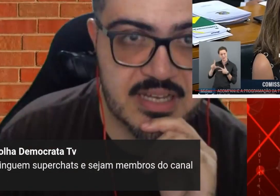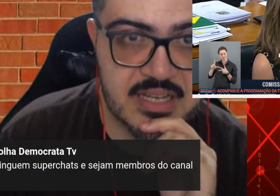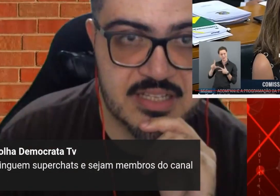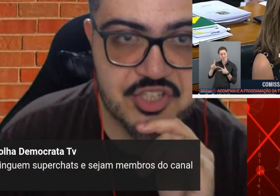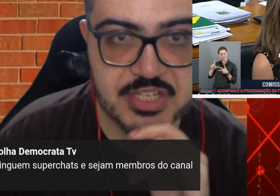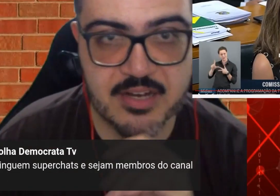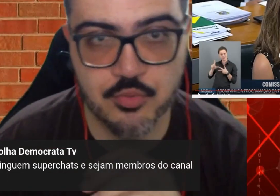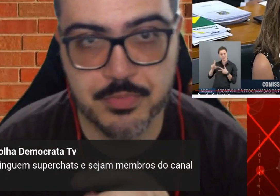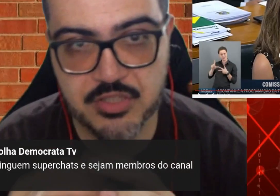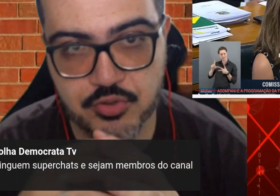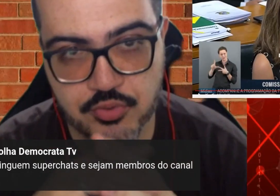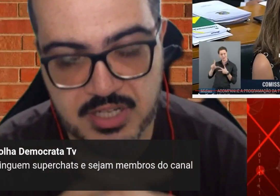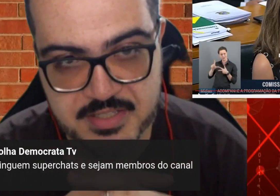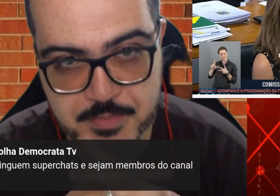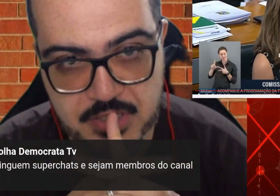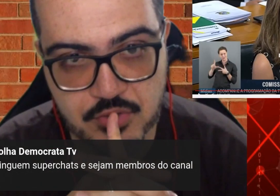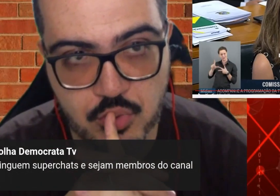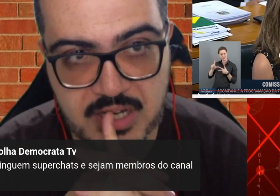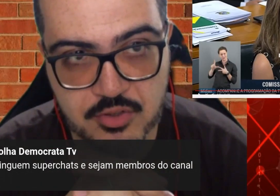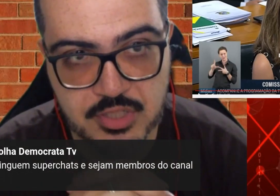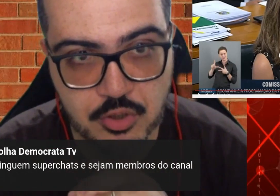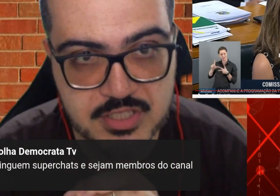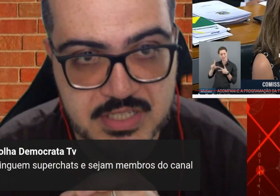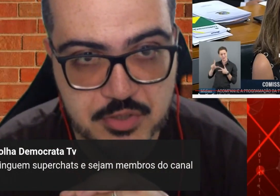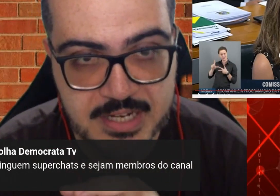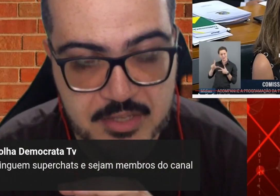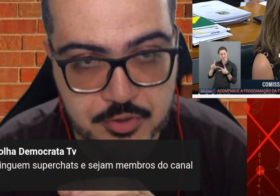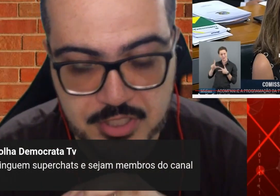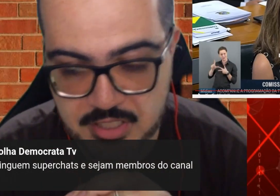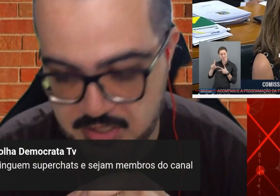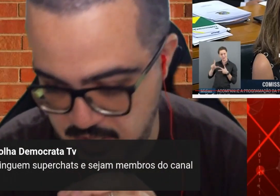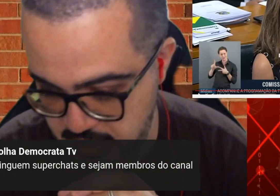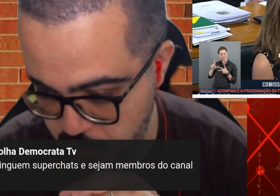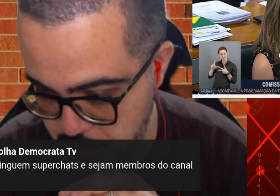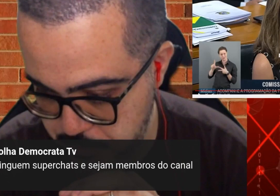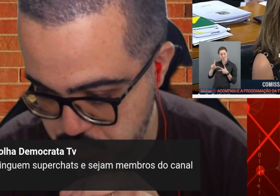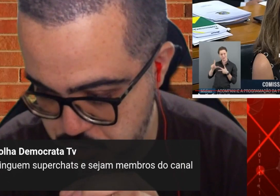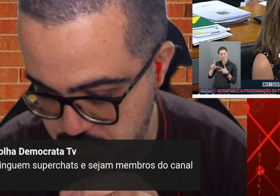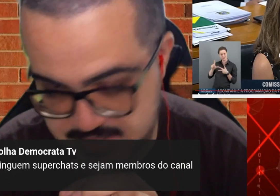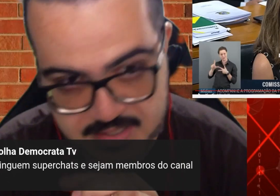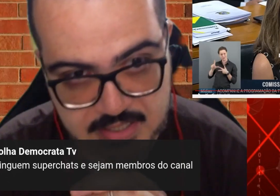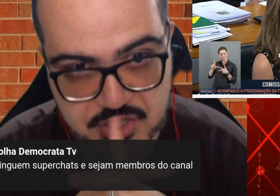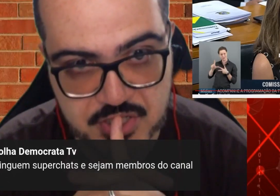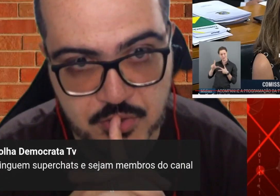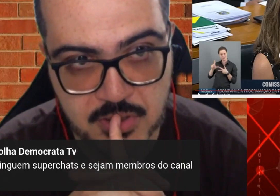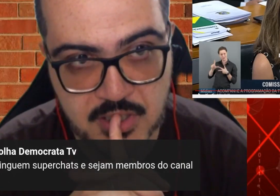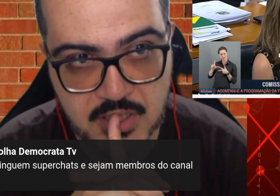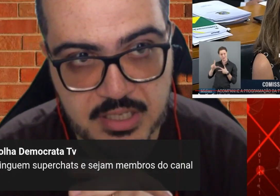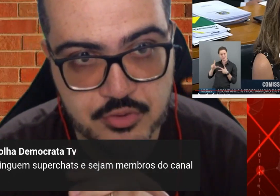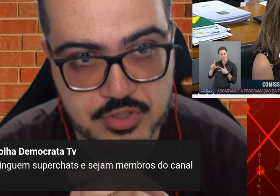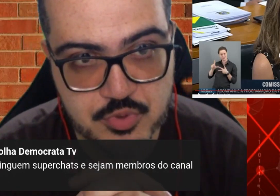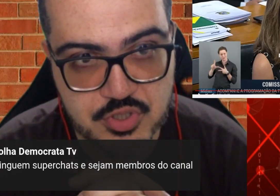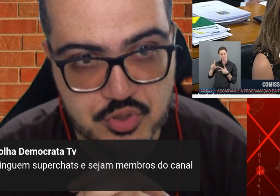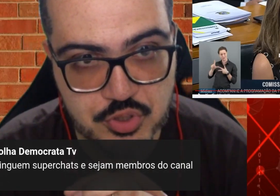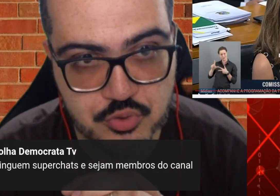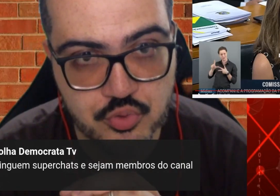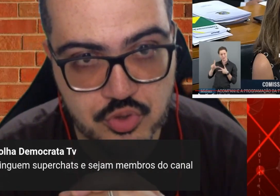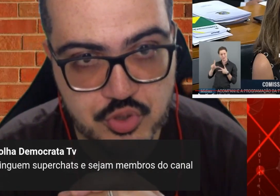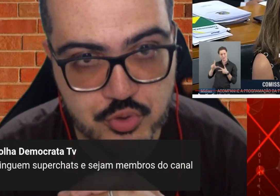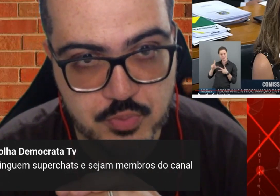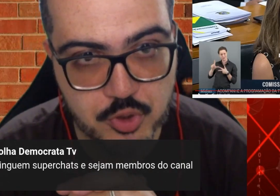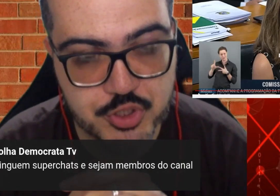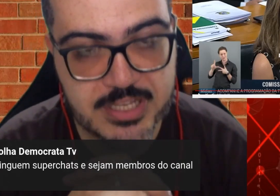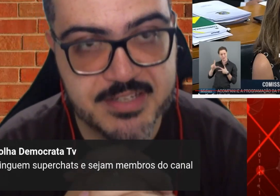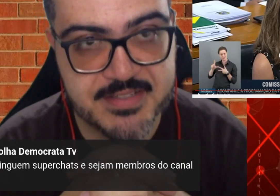para tirar o mito a respeito do agronegócio. A Soraya Tronic é uma pessoa que se elegeu em 2018